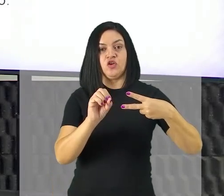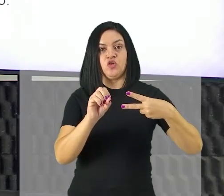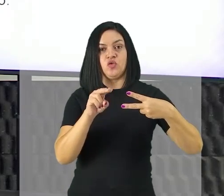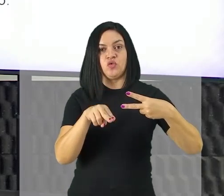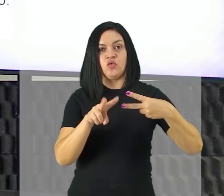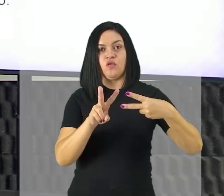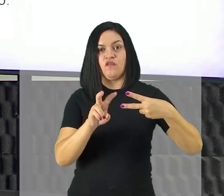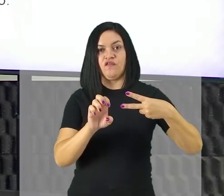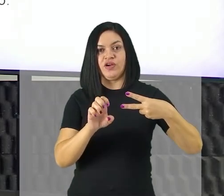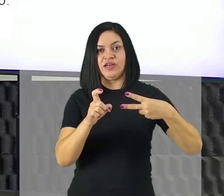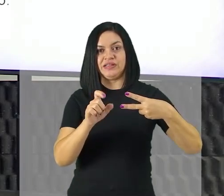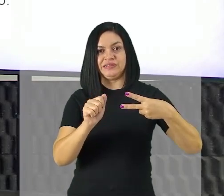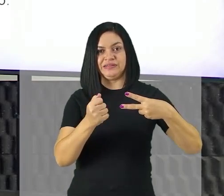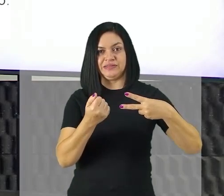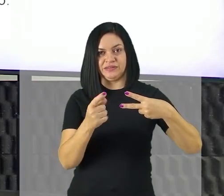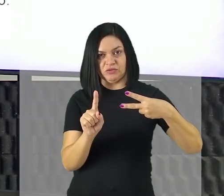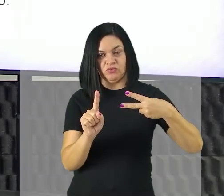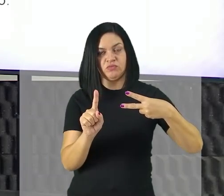convecção.